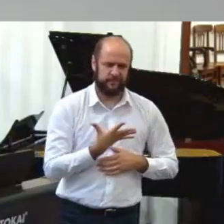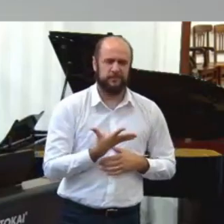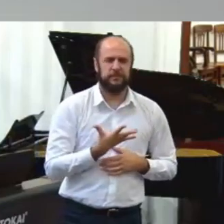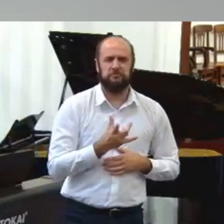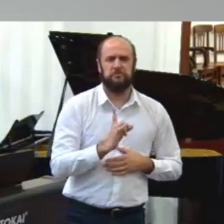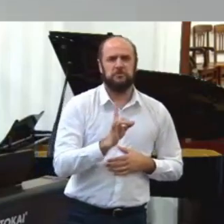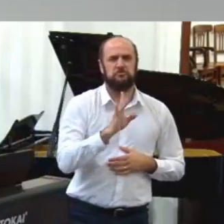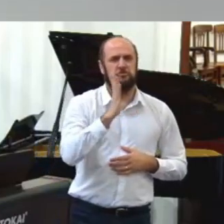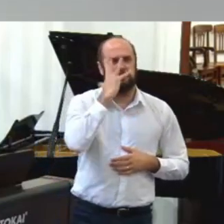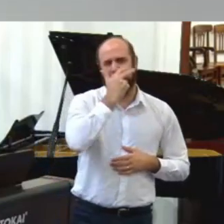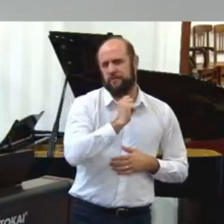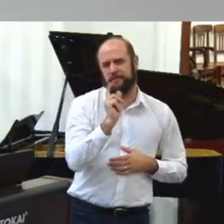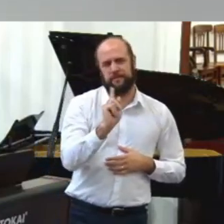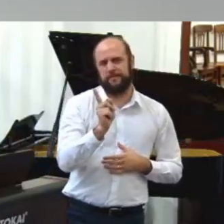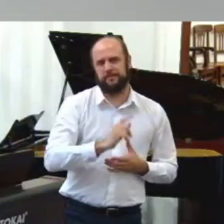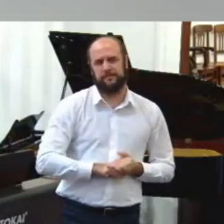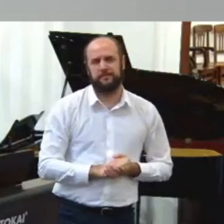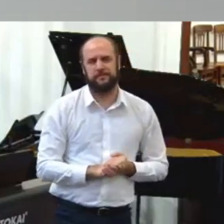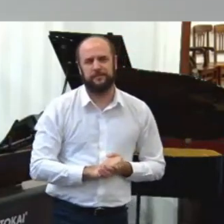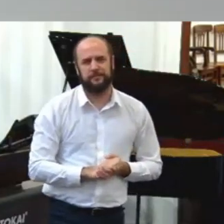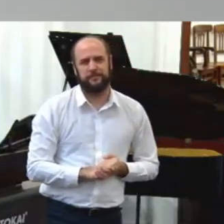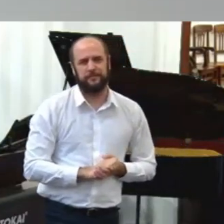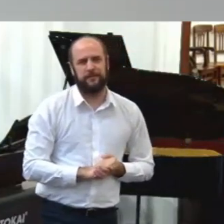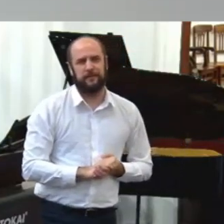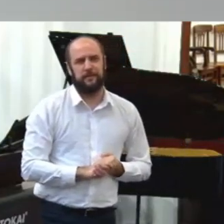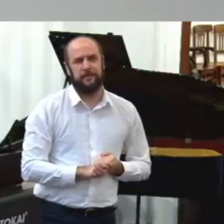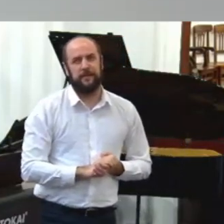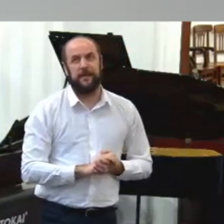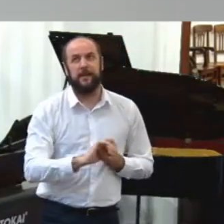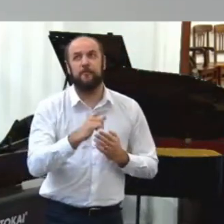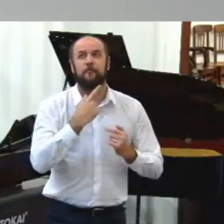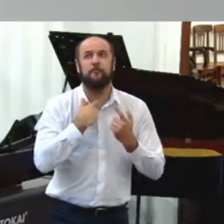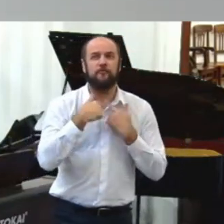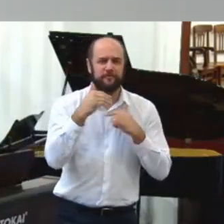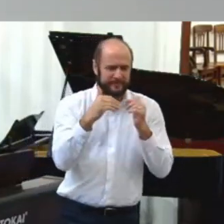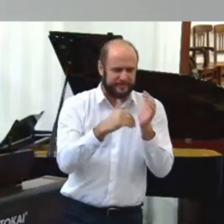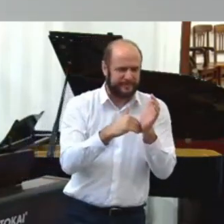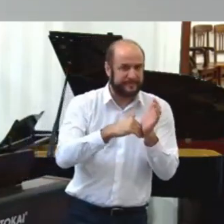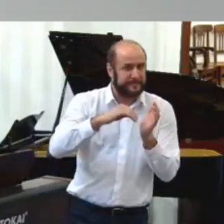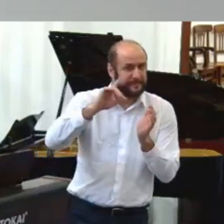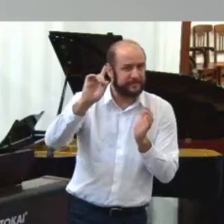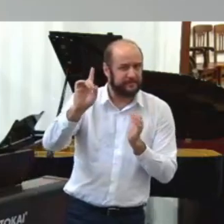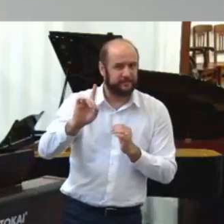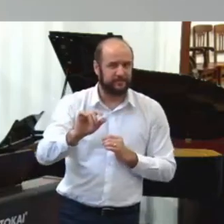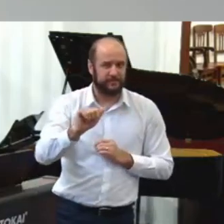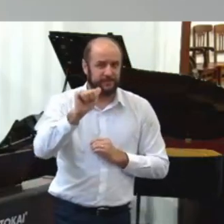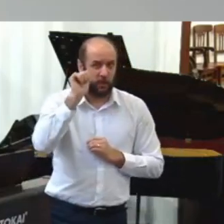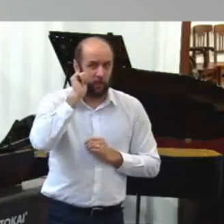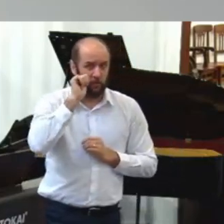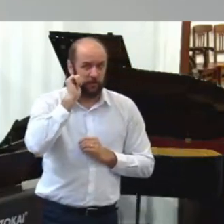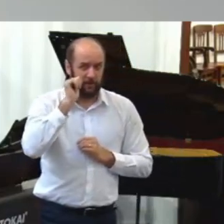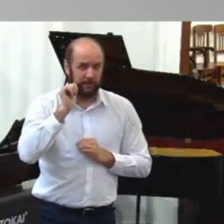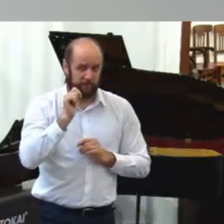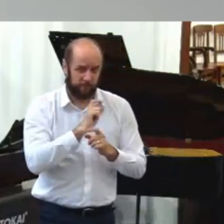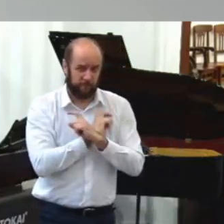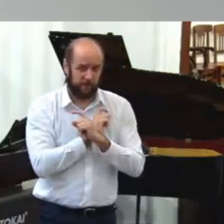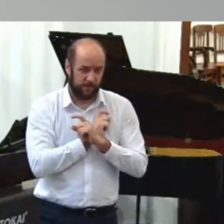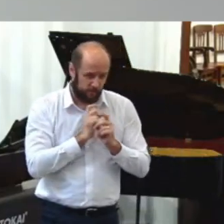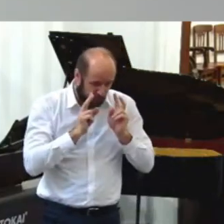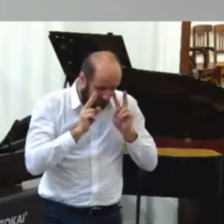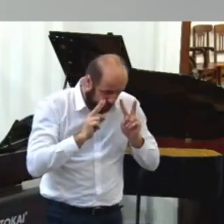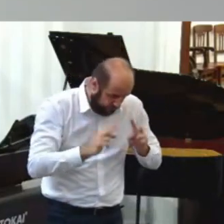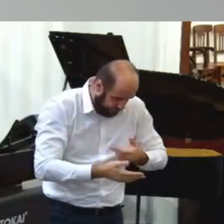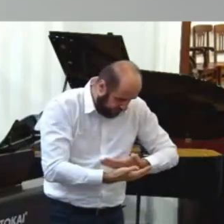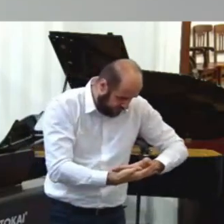beleza não causa a dor. Esse é o desígnio oculto de Deus. Ela olhou para aquele menino e não quis a